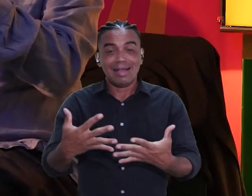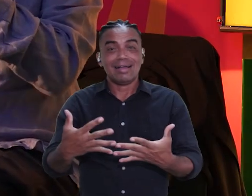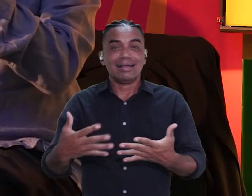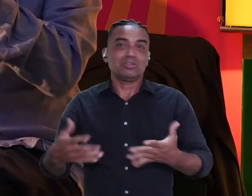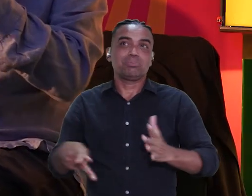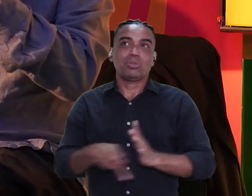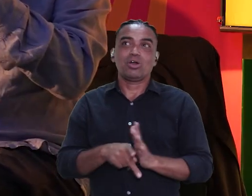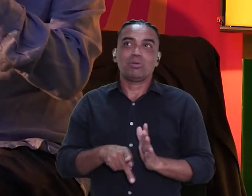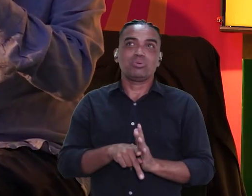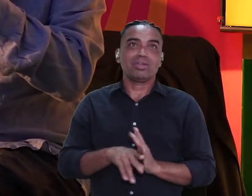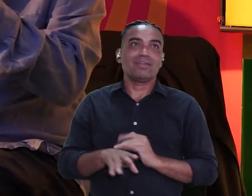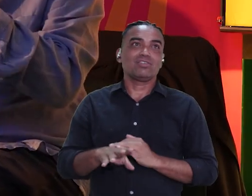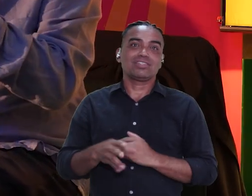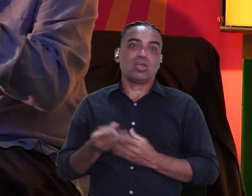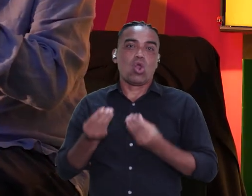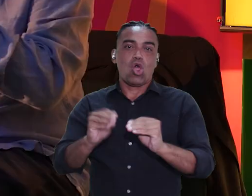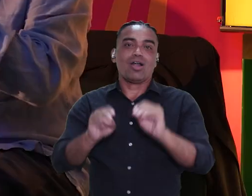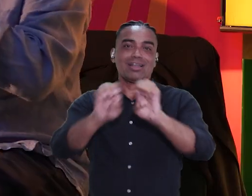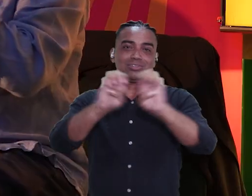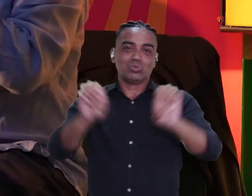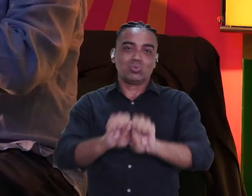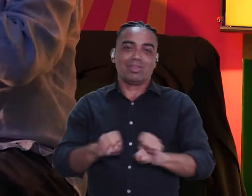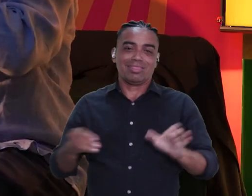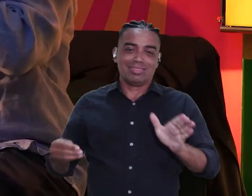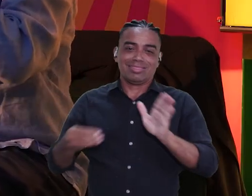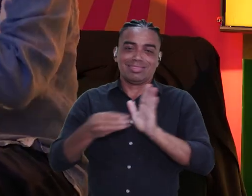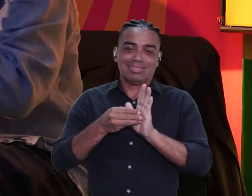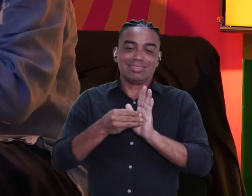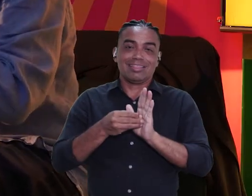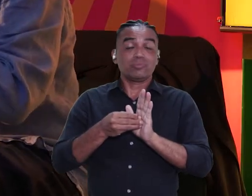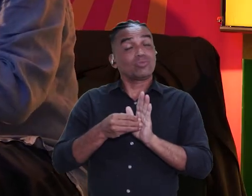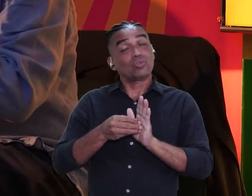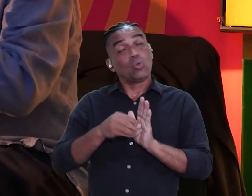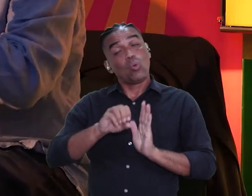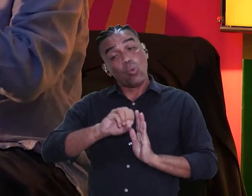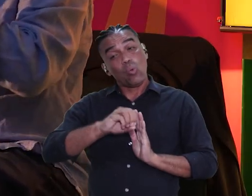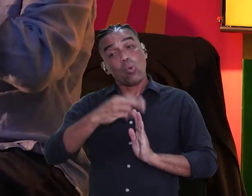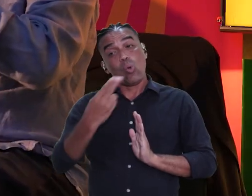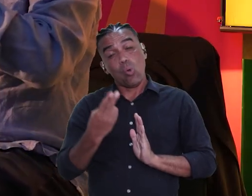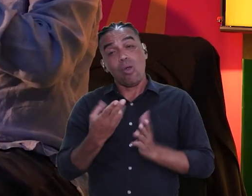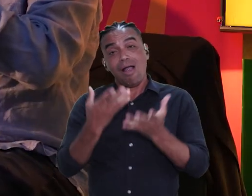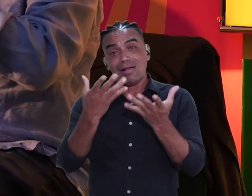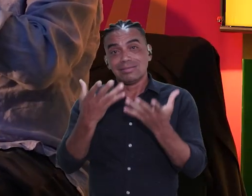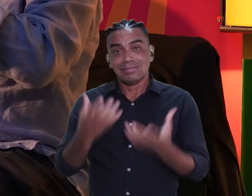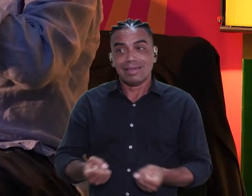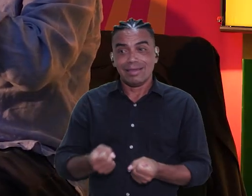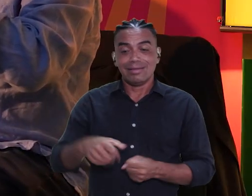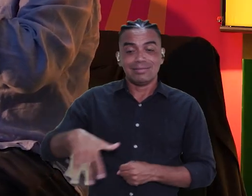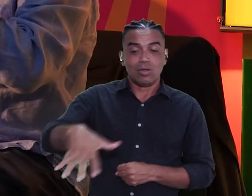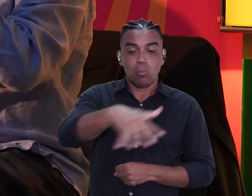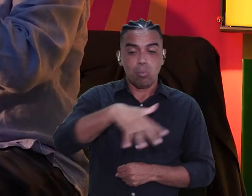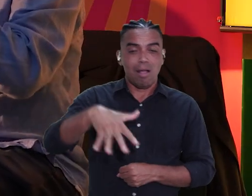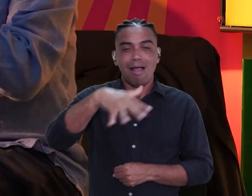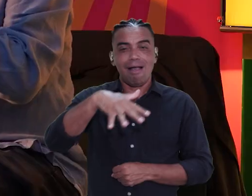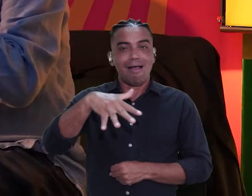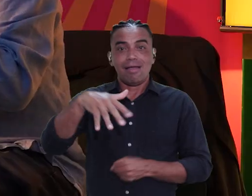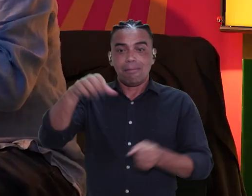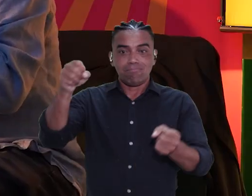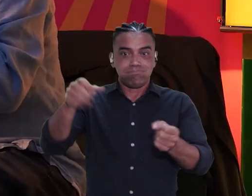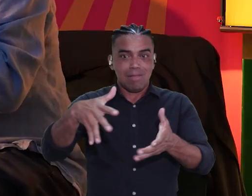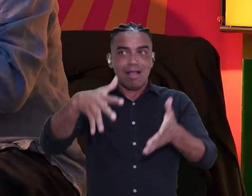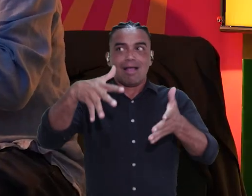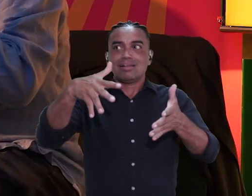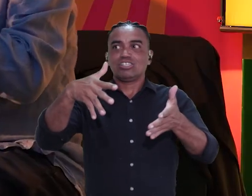segundo uma chave que você aplica a elas, ou você aceita que existe uma dimensão enigmática